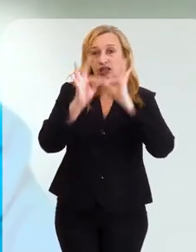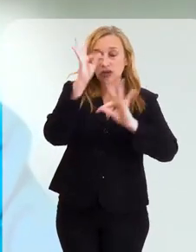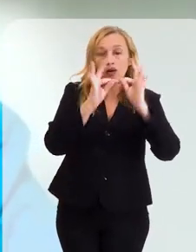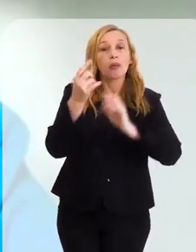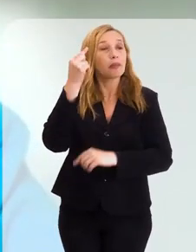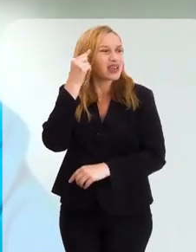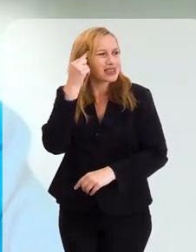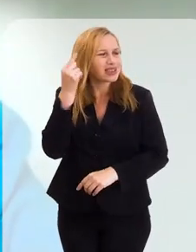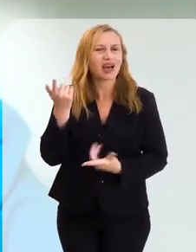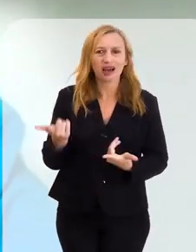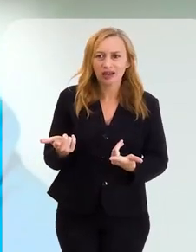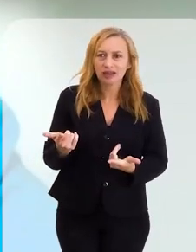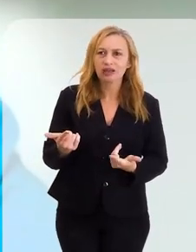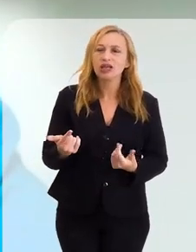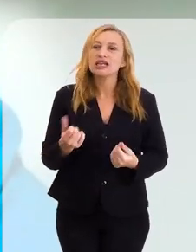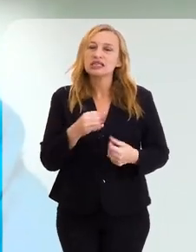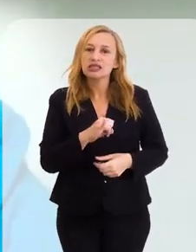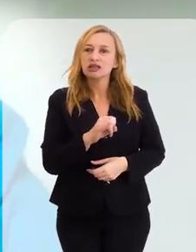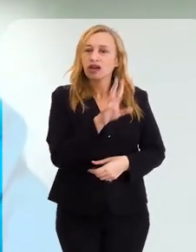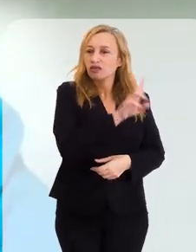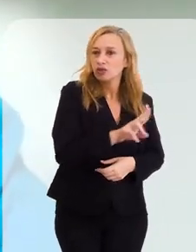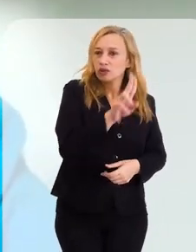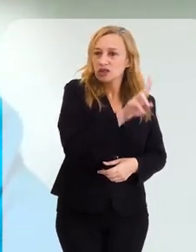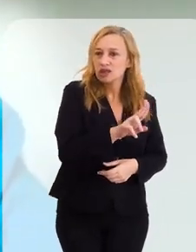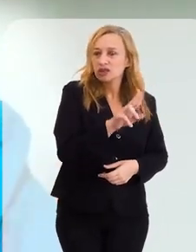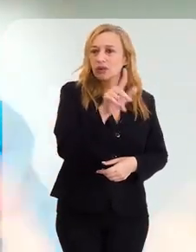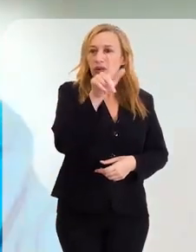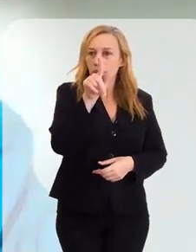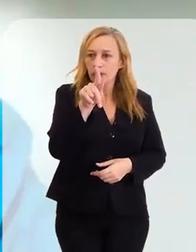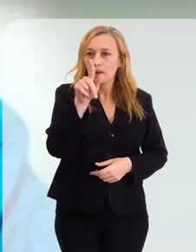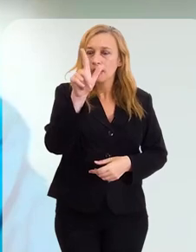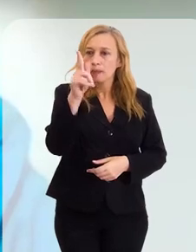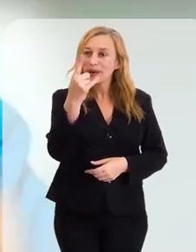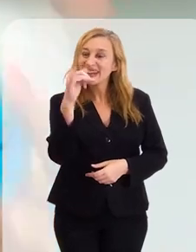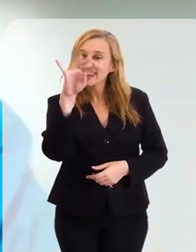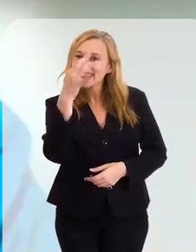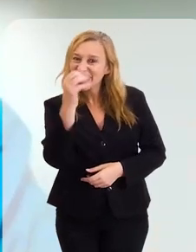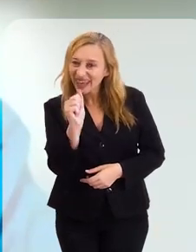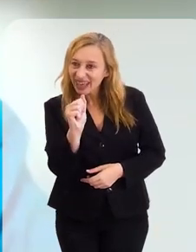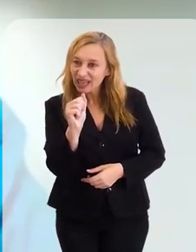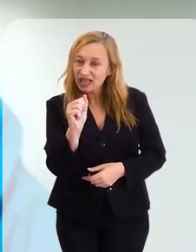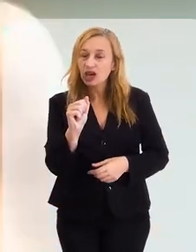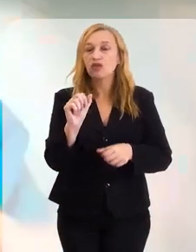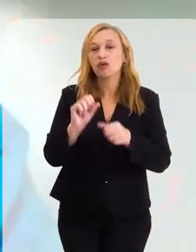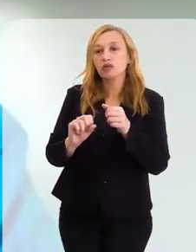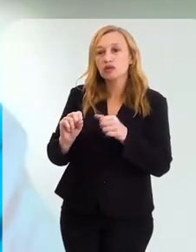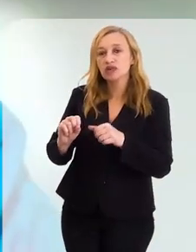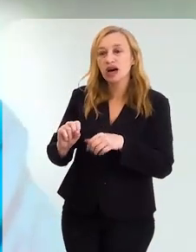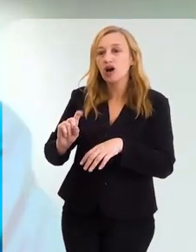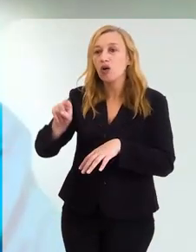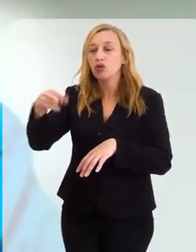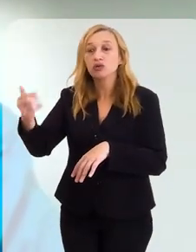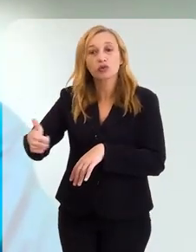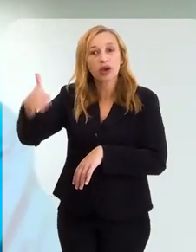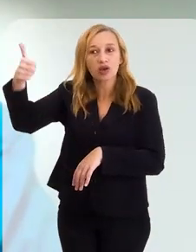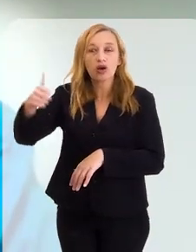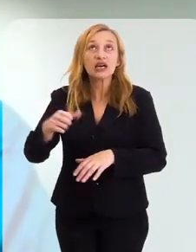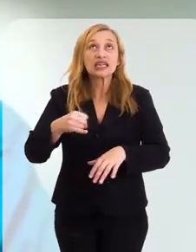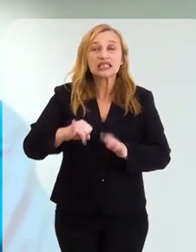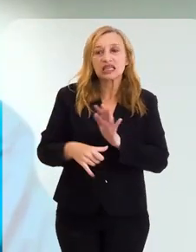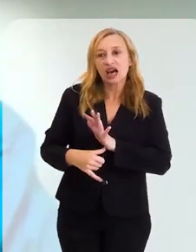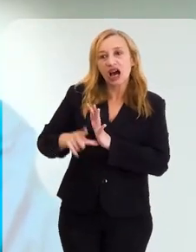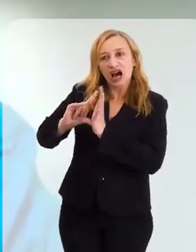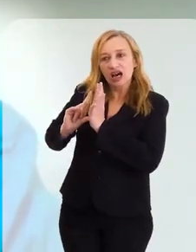tecnológicas que eu vinha utilizando, eu preciso repensar. Então, se eu estava utilizando planilhas de Excel, provavelmente eu vou utilizar coisas bem mais